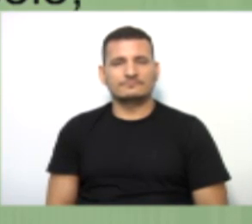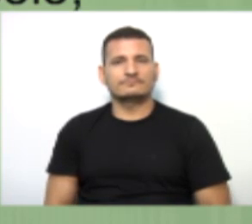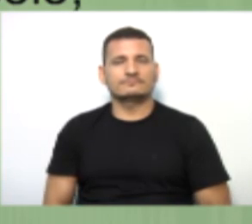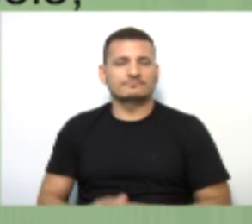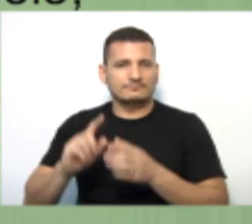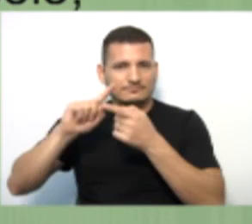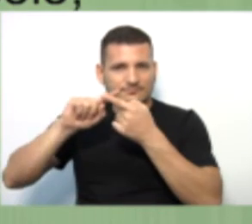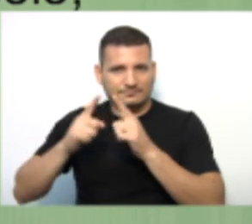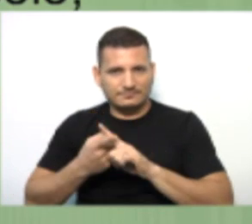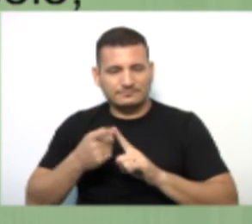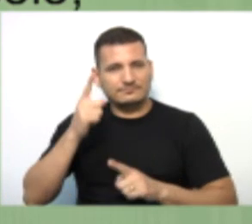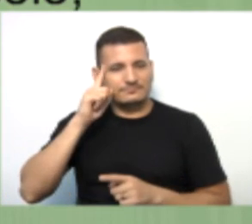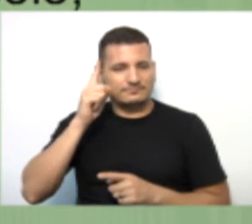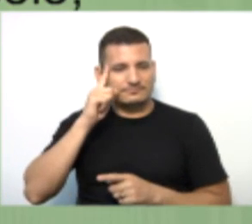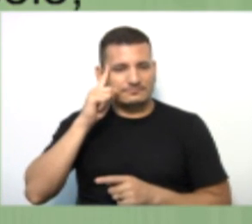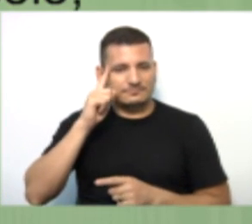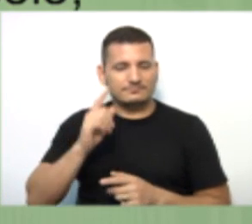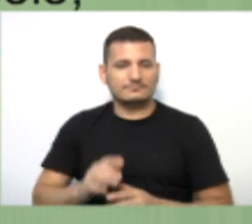dia.